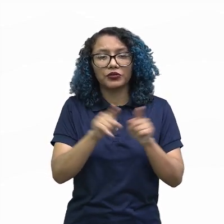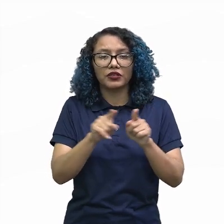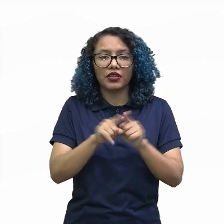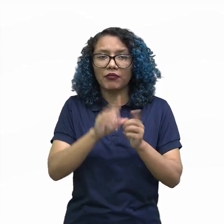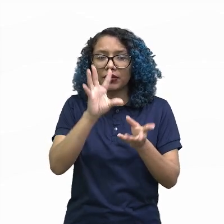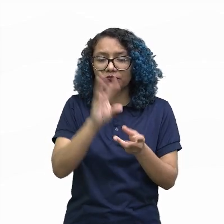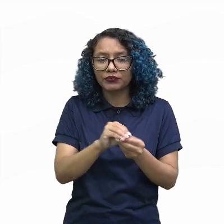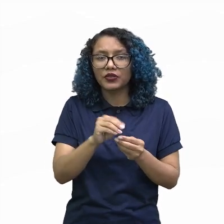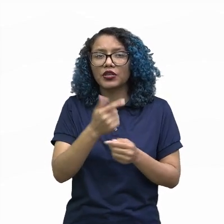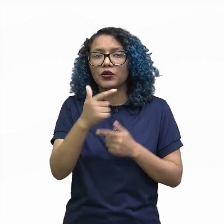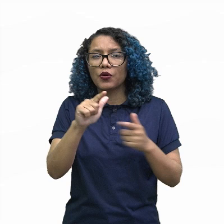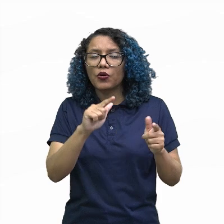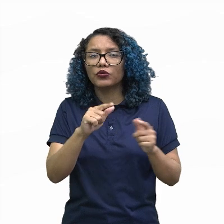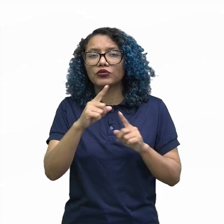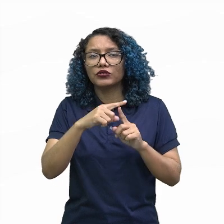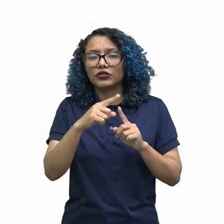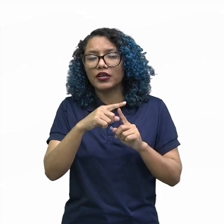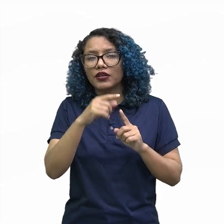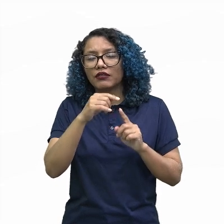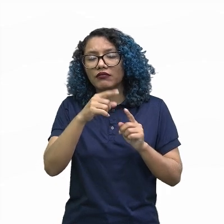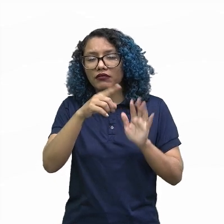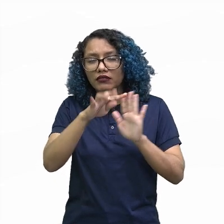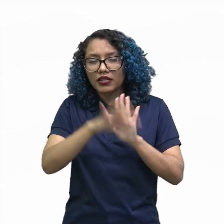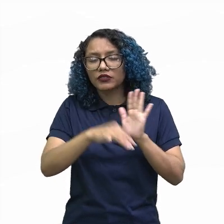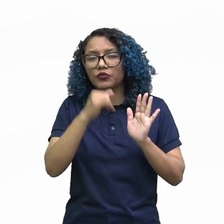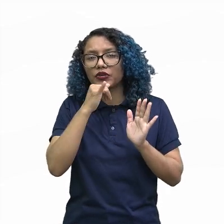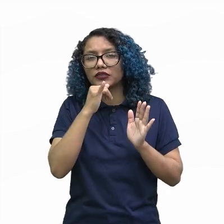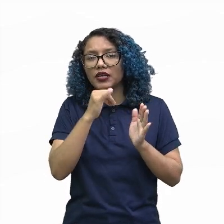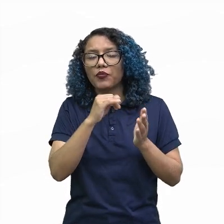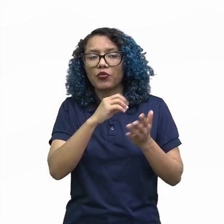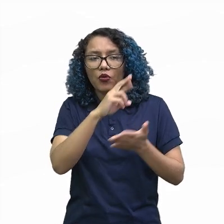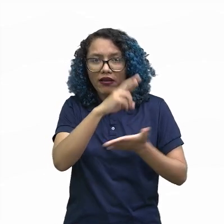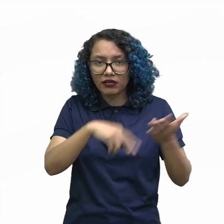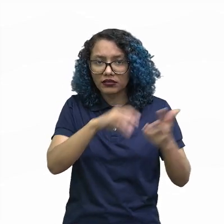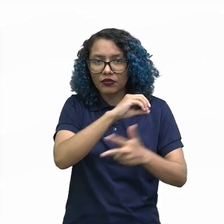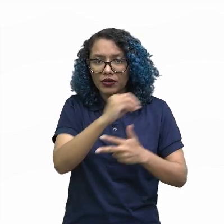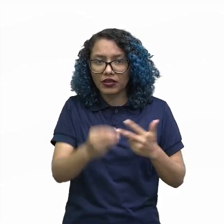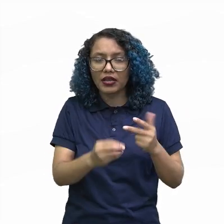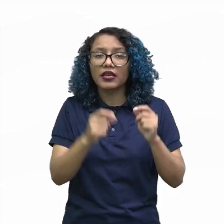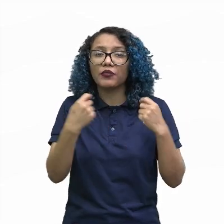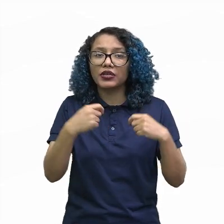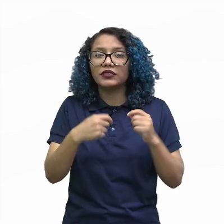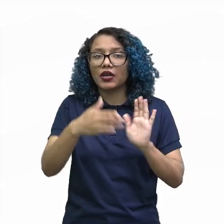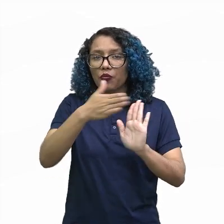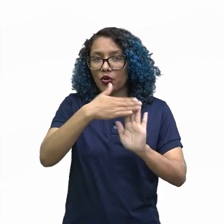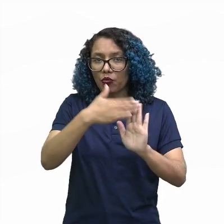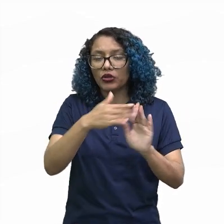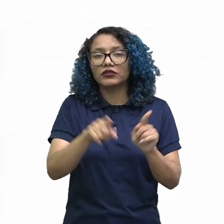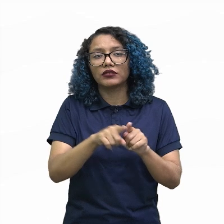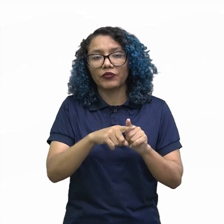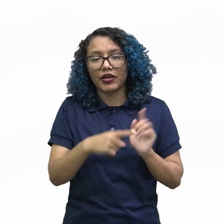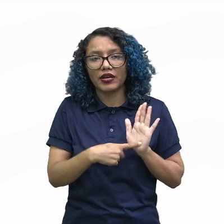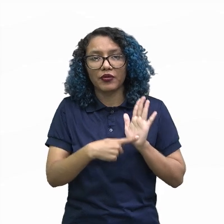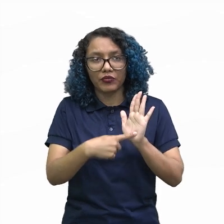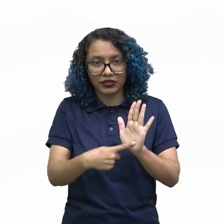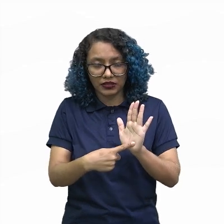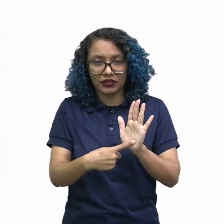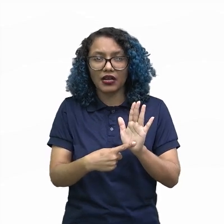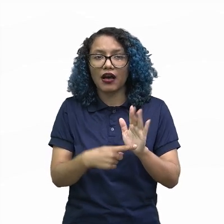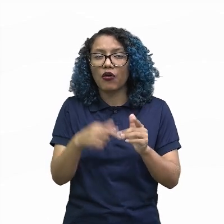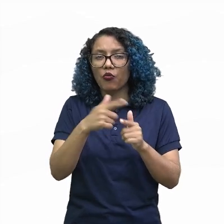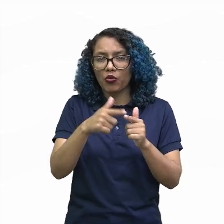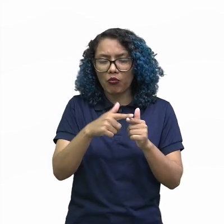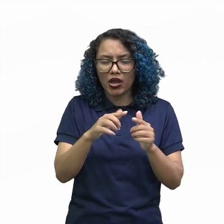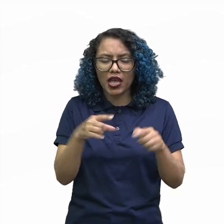como a própria redação do Enem, que vai solicitar de você uma solução para o problema que foi abordado durante